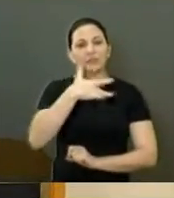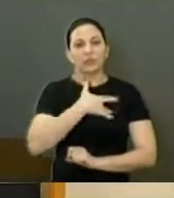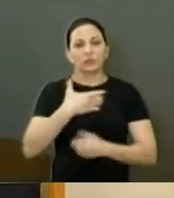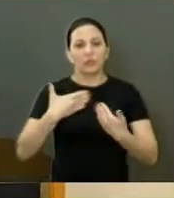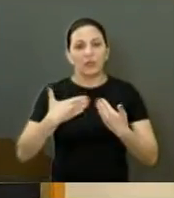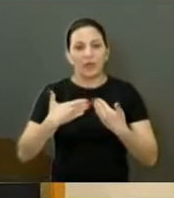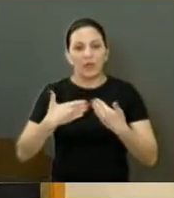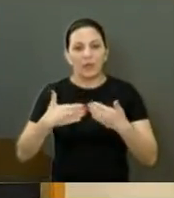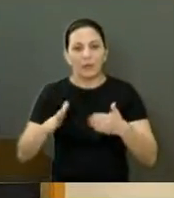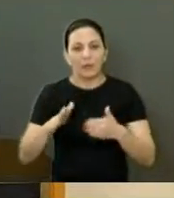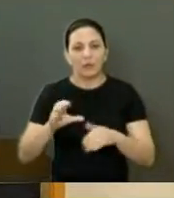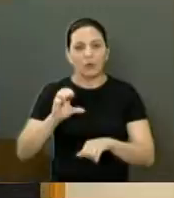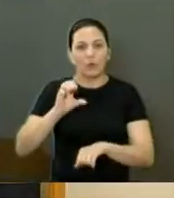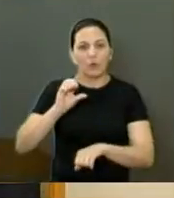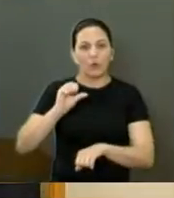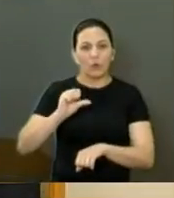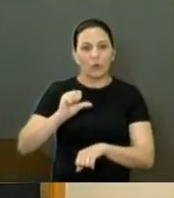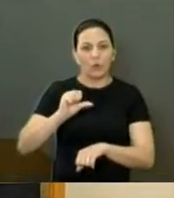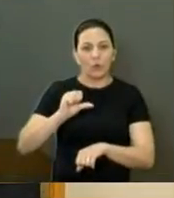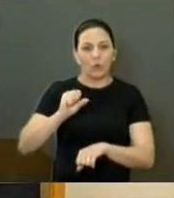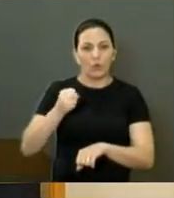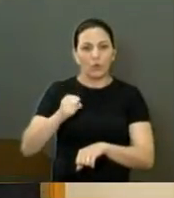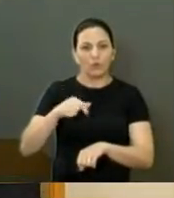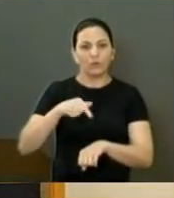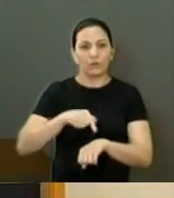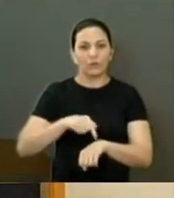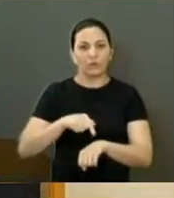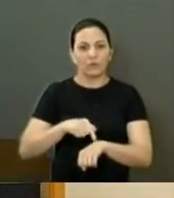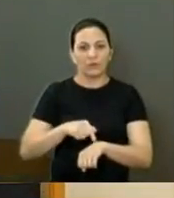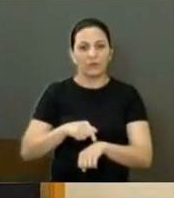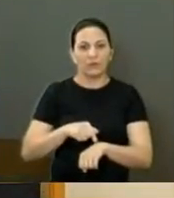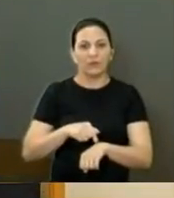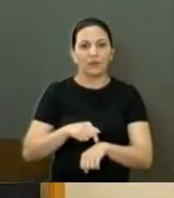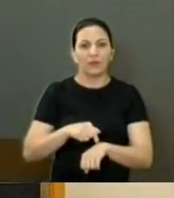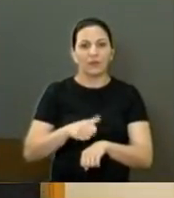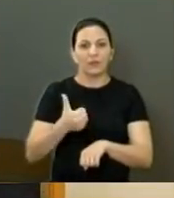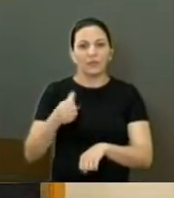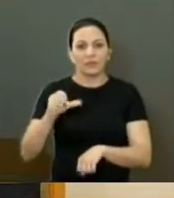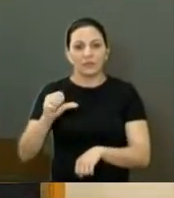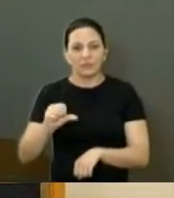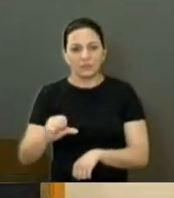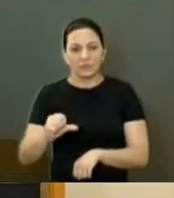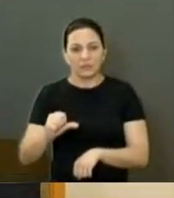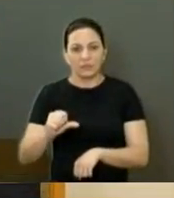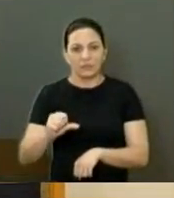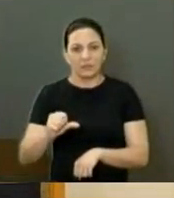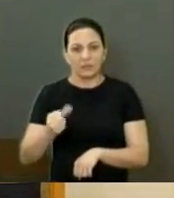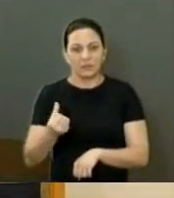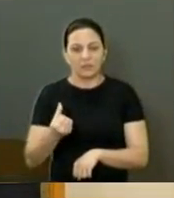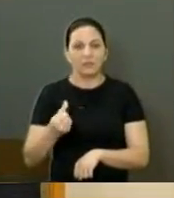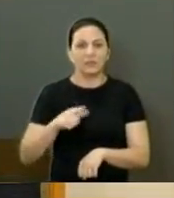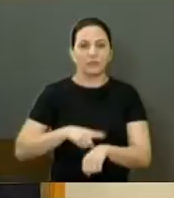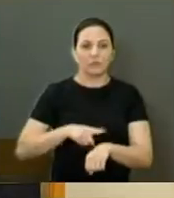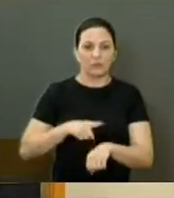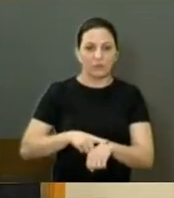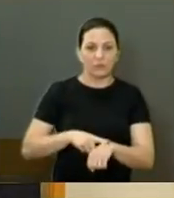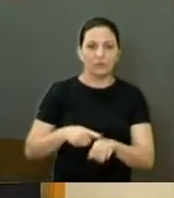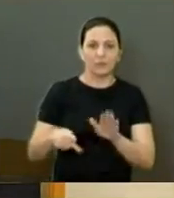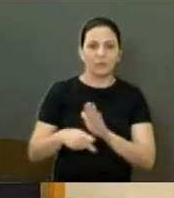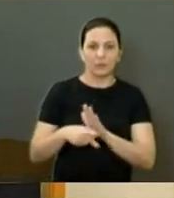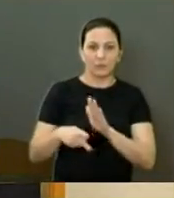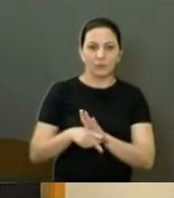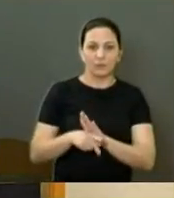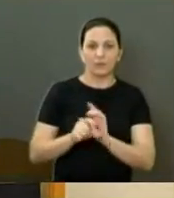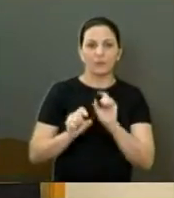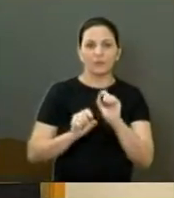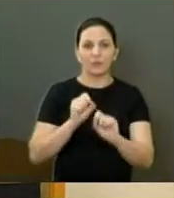abertos das 8 às 16 horas para a imunização da febre amarela no próximo sábado. E durante a